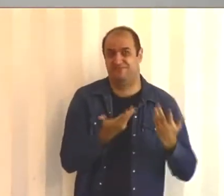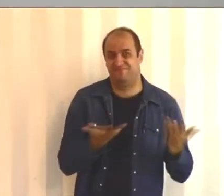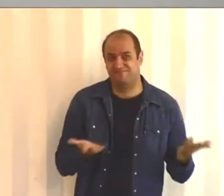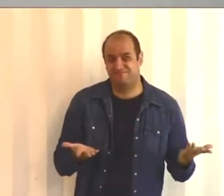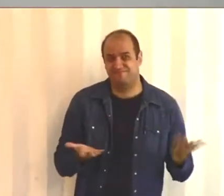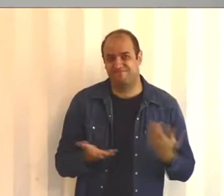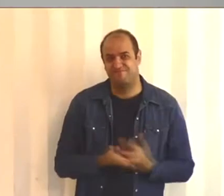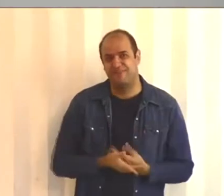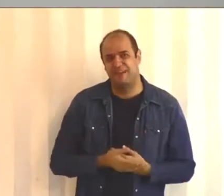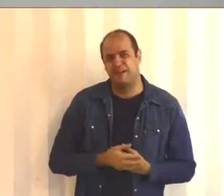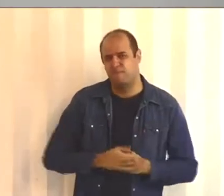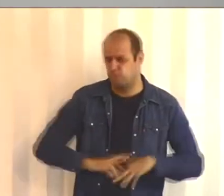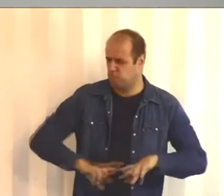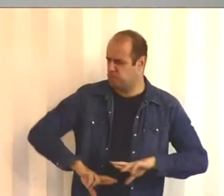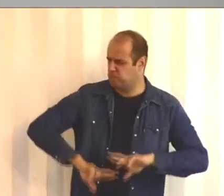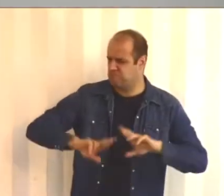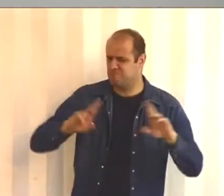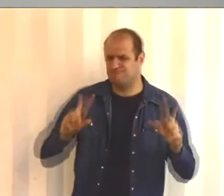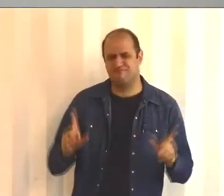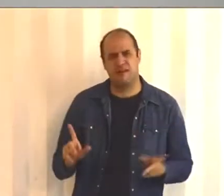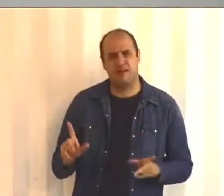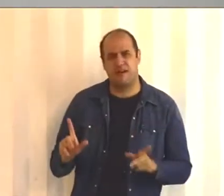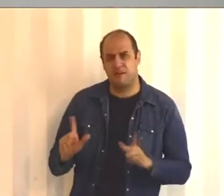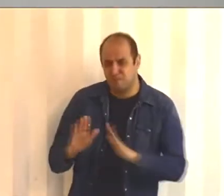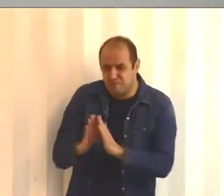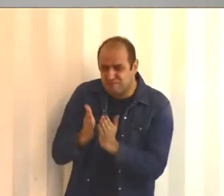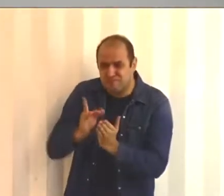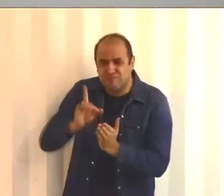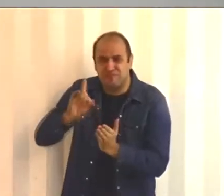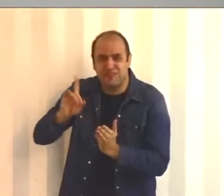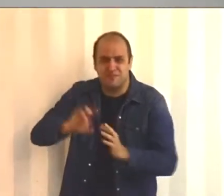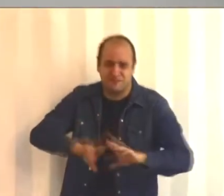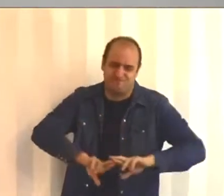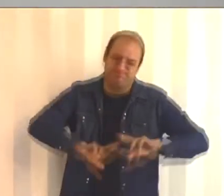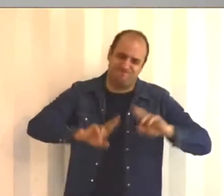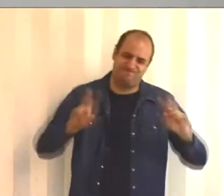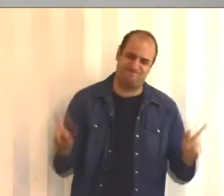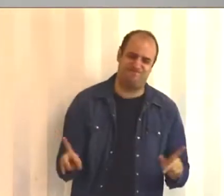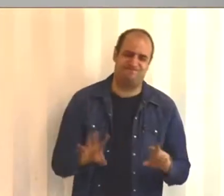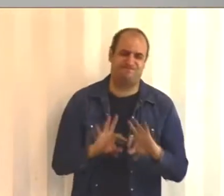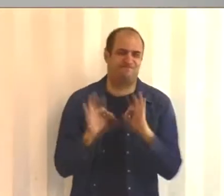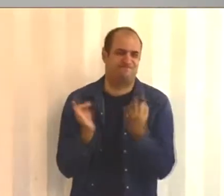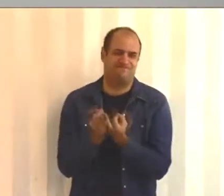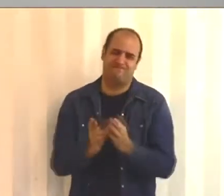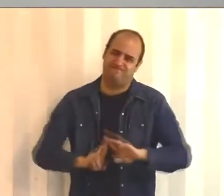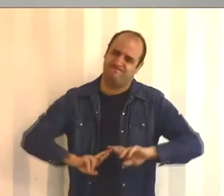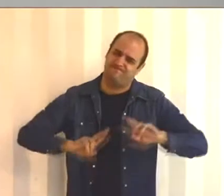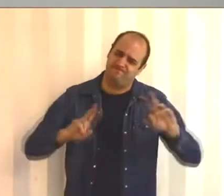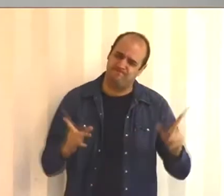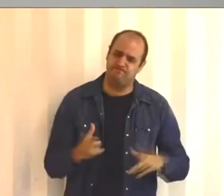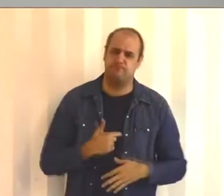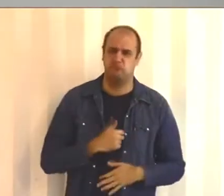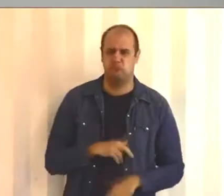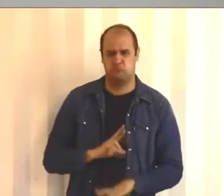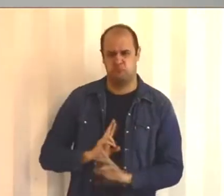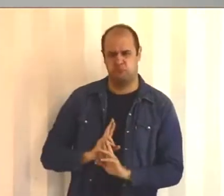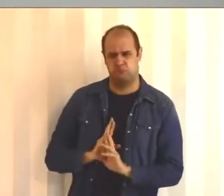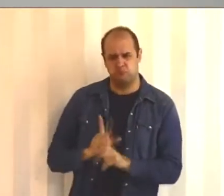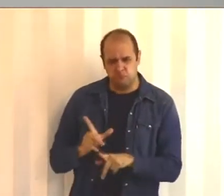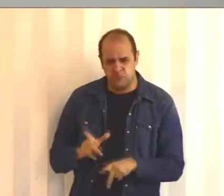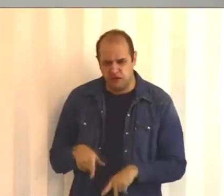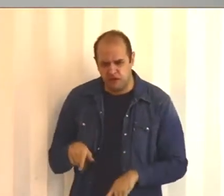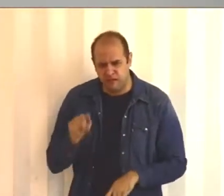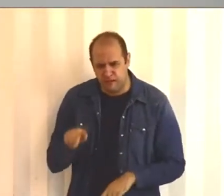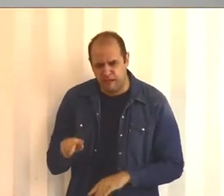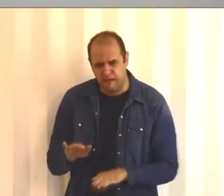estamos muito distantes do conceito bíblico de família, e por isso pode até parecer um pouco estranho isso, imaginar que os